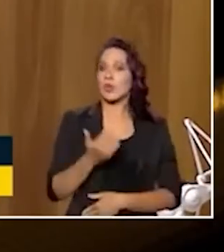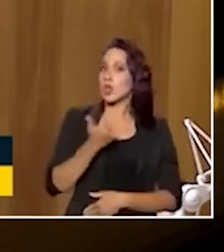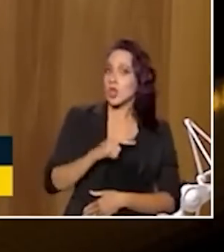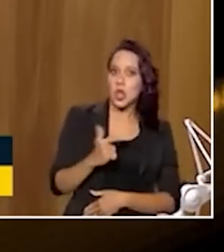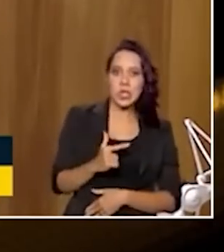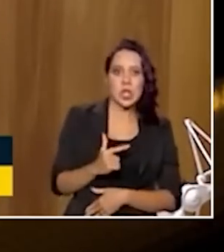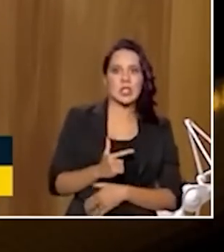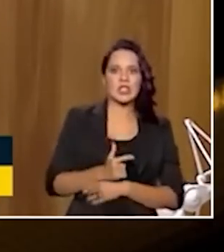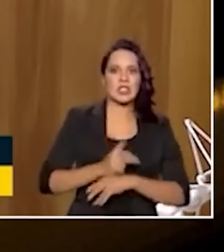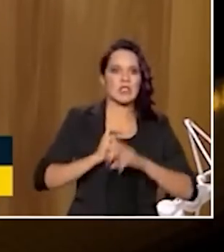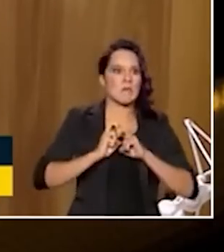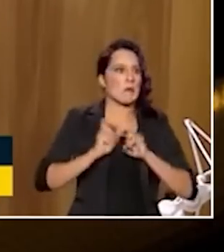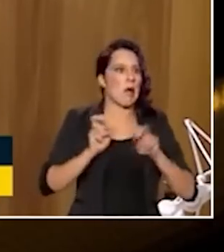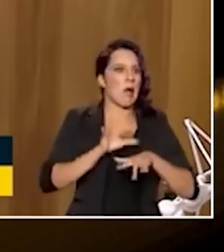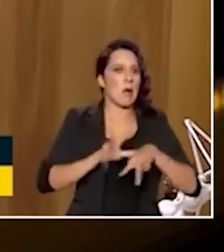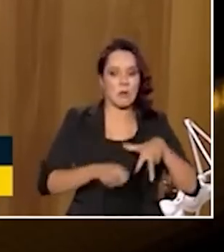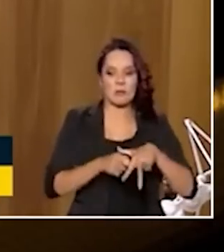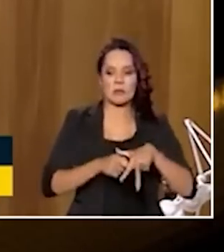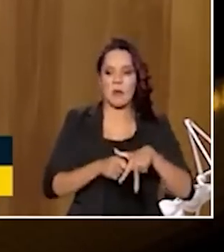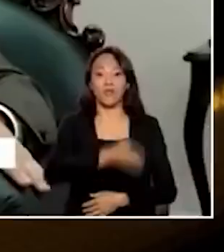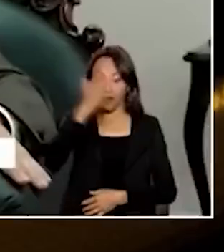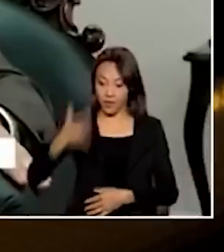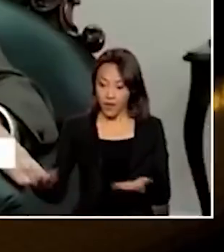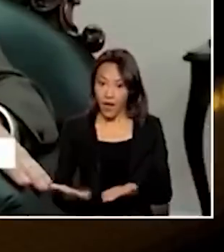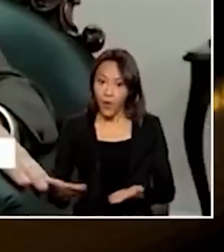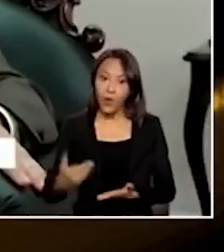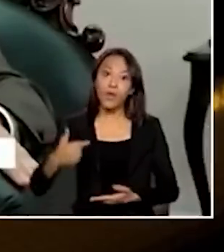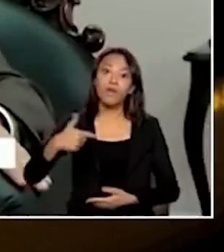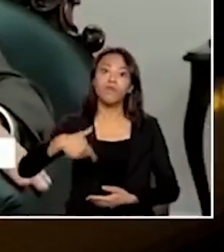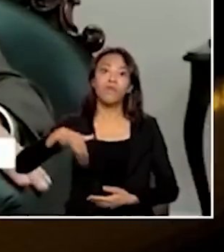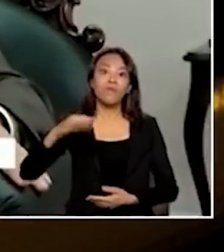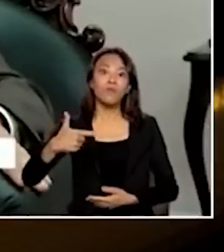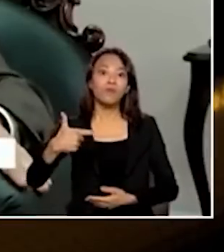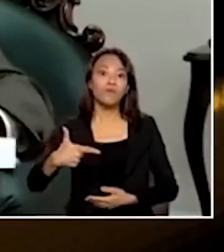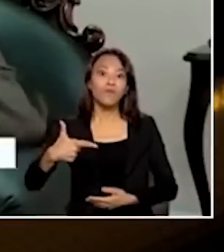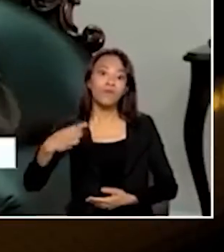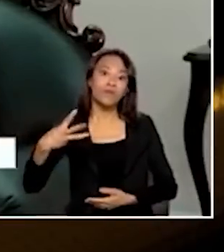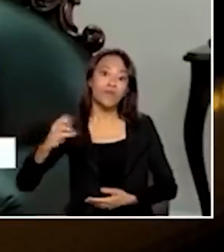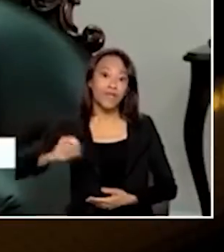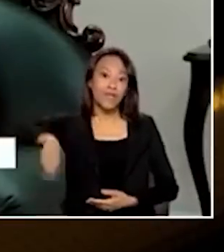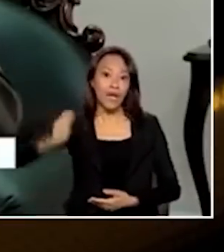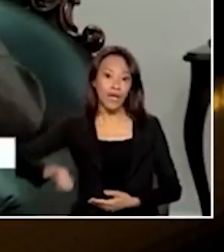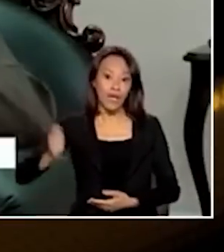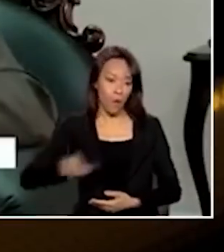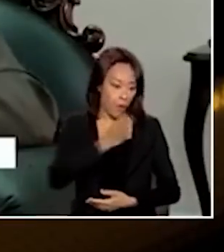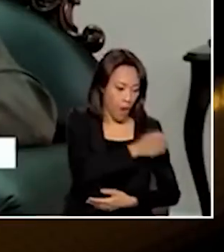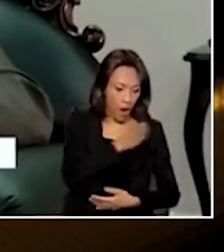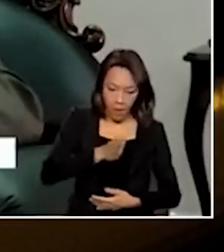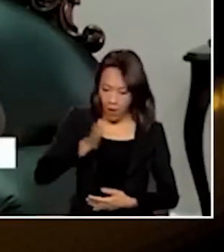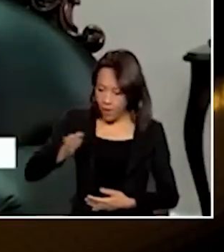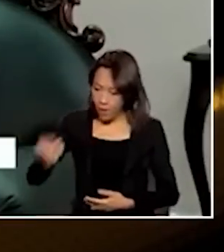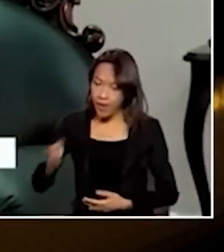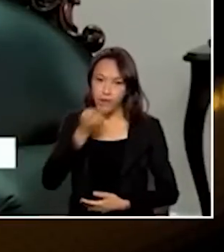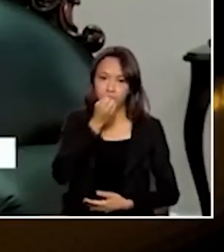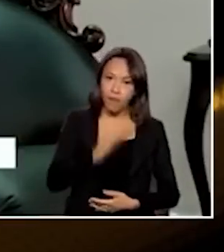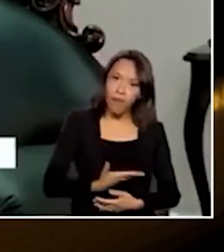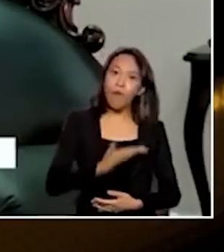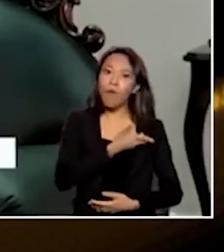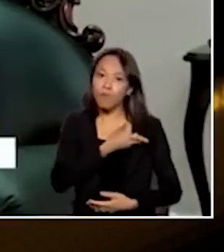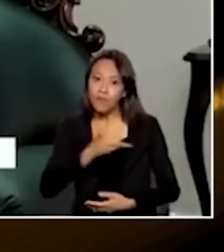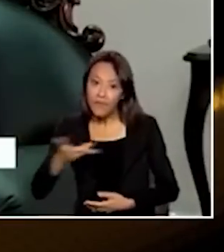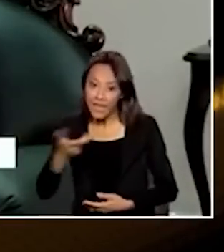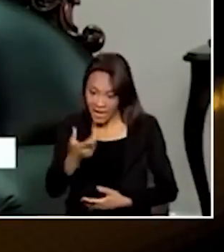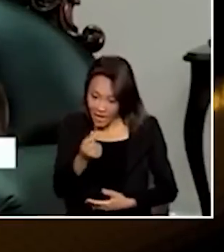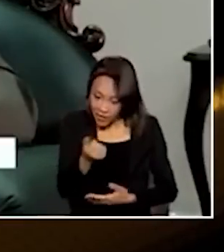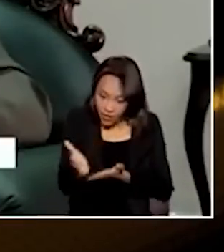esquema que ficou famoso a operação boca de lobo no Rio de Janeiro um nome que vem bem a calhar a política Fluminense ele era conhecido por cobrar décimo terceiro